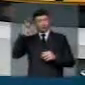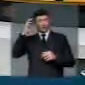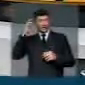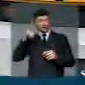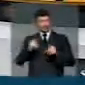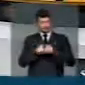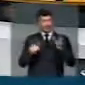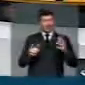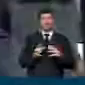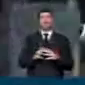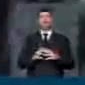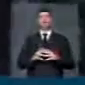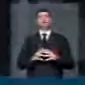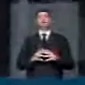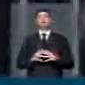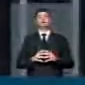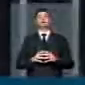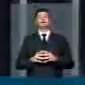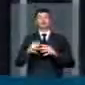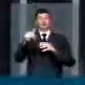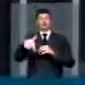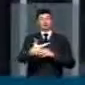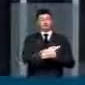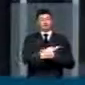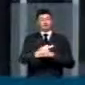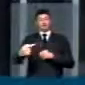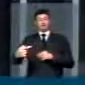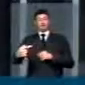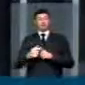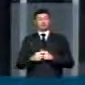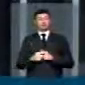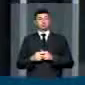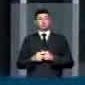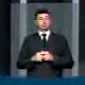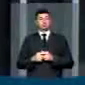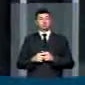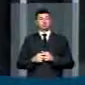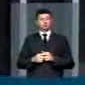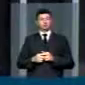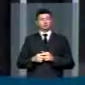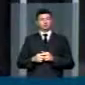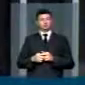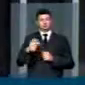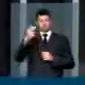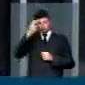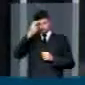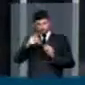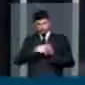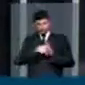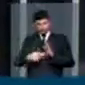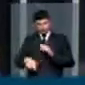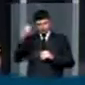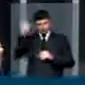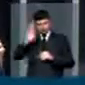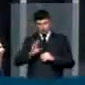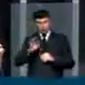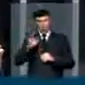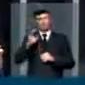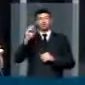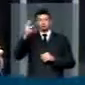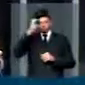Câmara, esta semana a cultura do nosso país, do